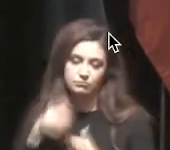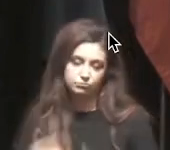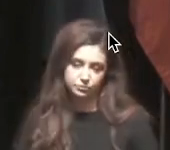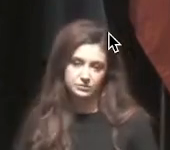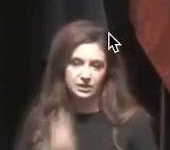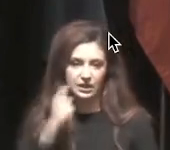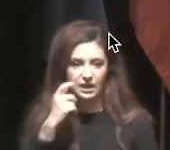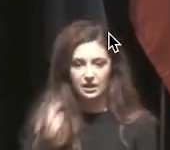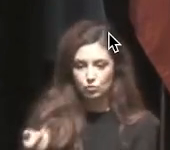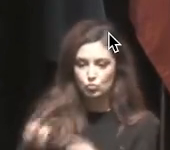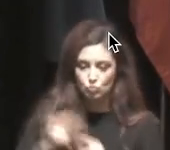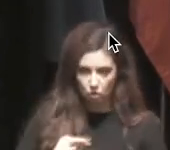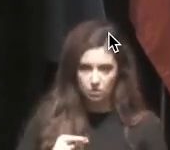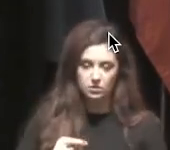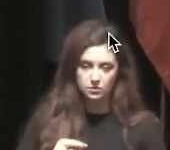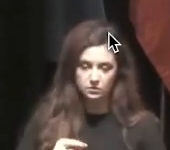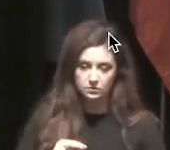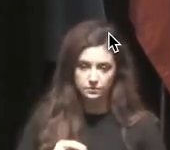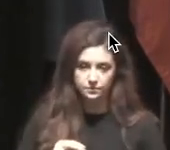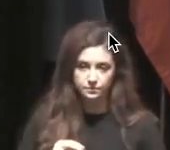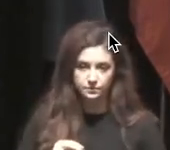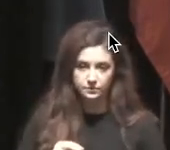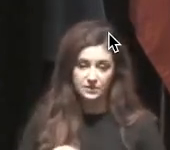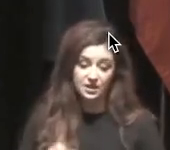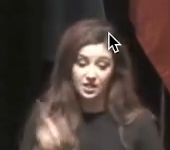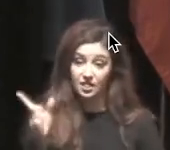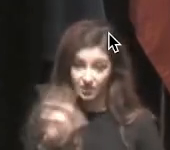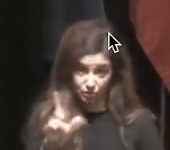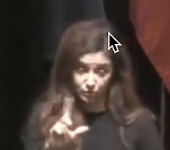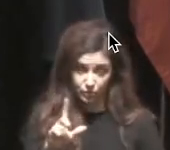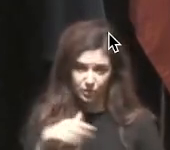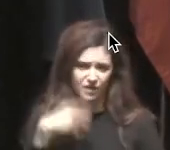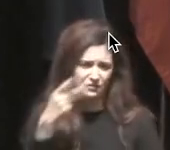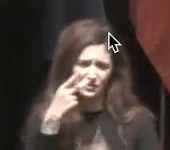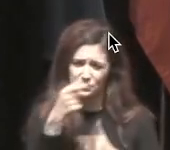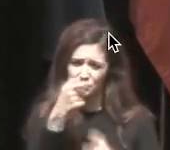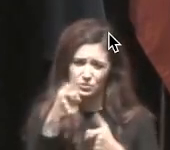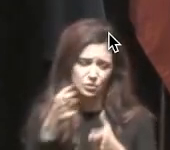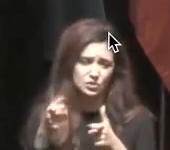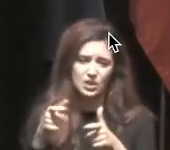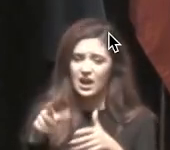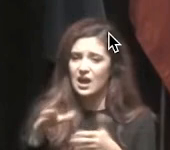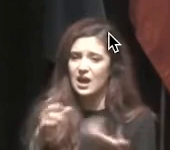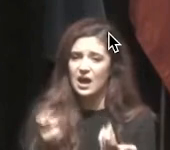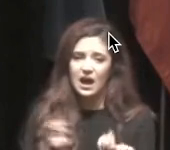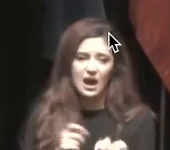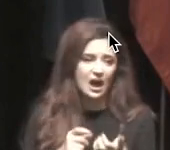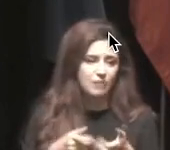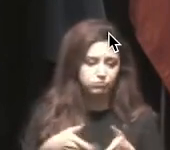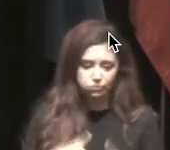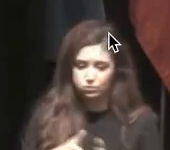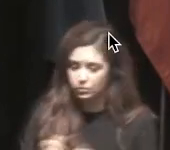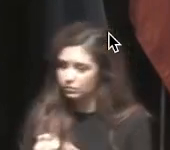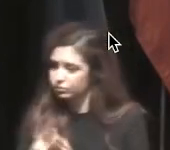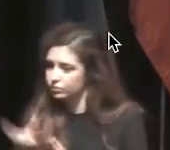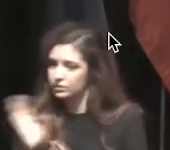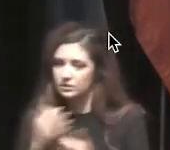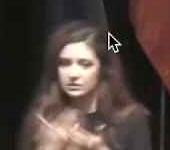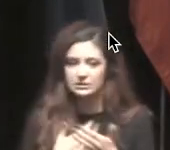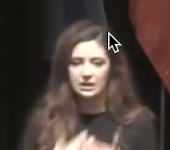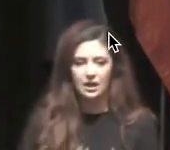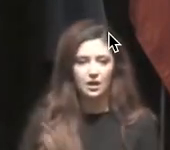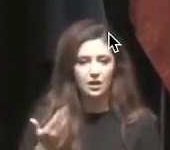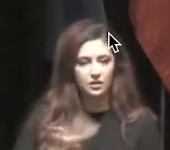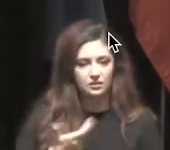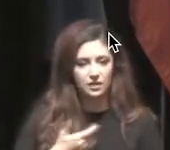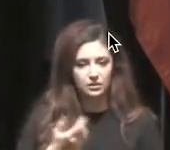para cá vieram. Pois é, Lisboa é uma cidade onde vivem tantas pessoas de tantas nacionalidades e todas têm o direito de a sentir como